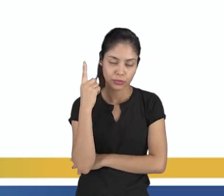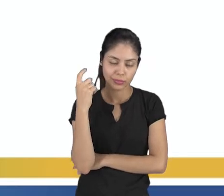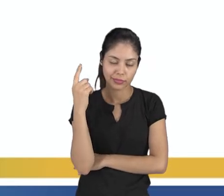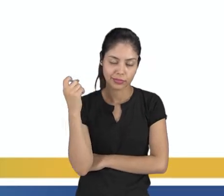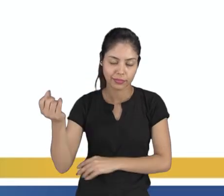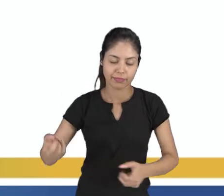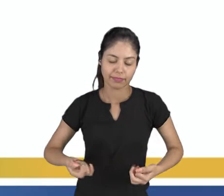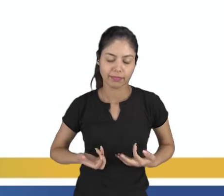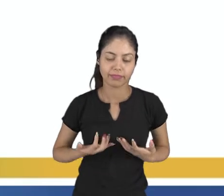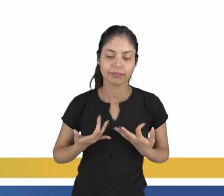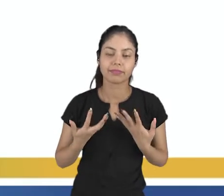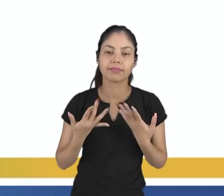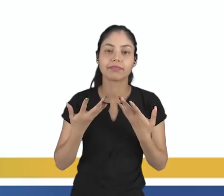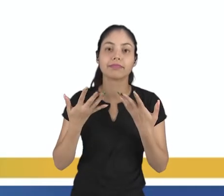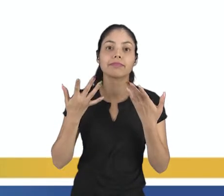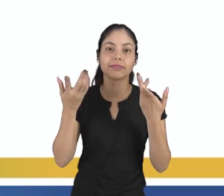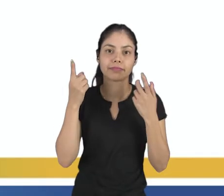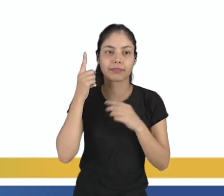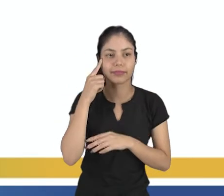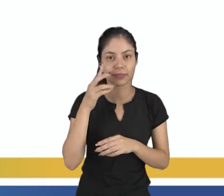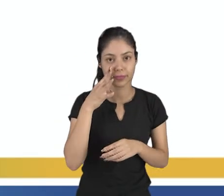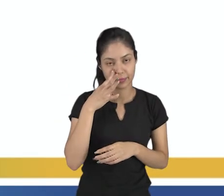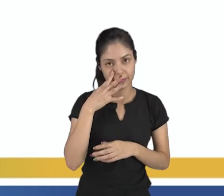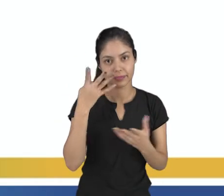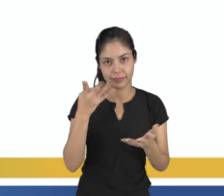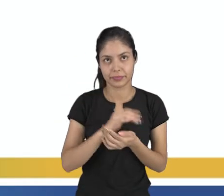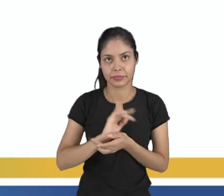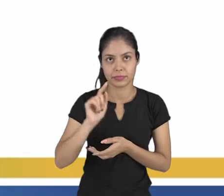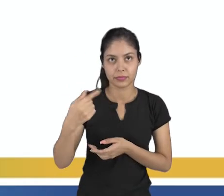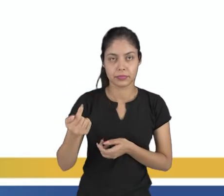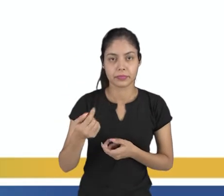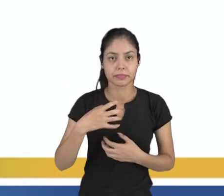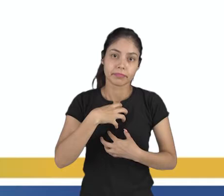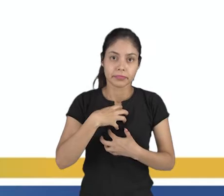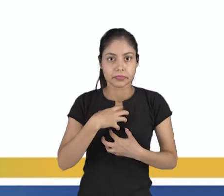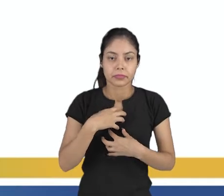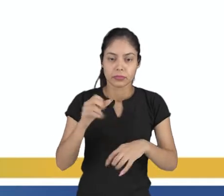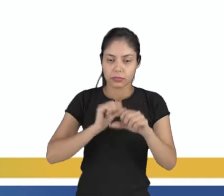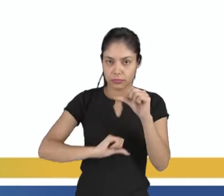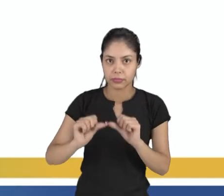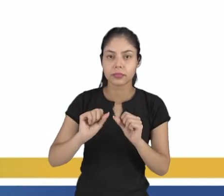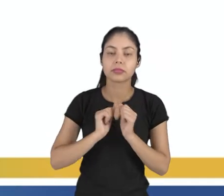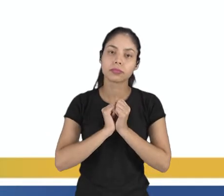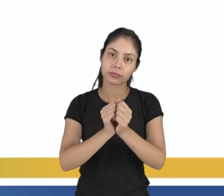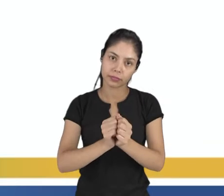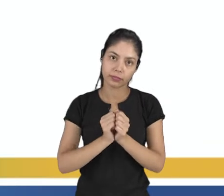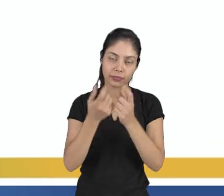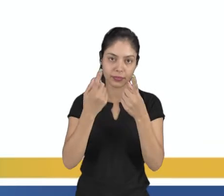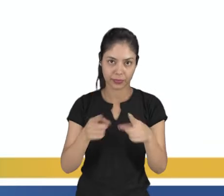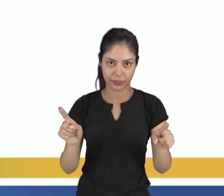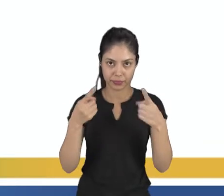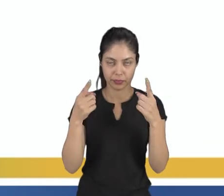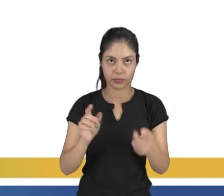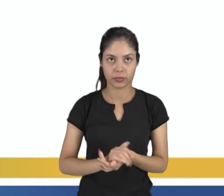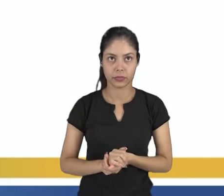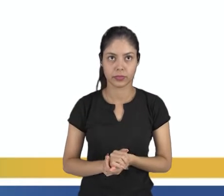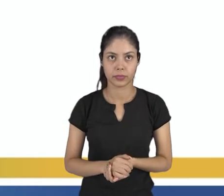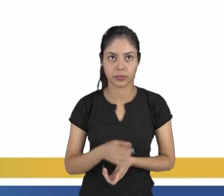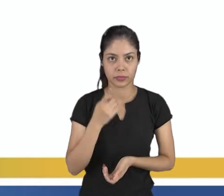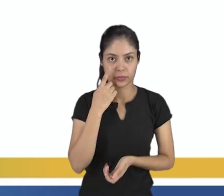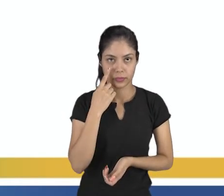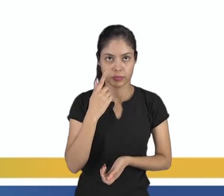me conduz à cena que eu estou assistindo e logo os meus sentimentos se transformam juntamente com a música. E aí olha o